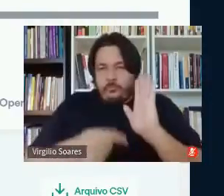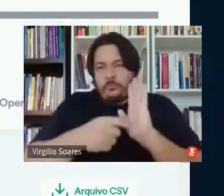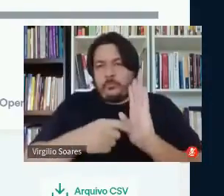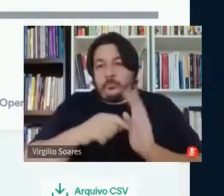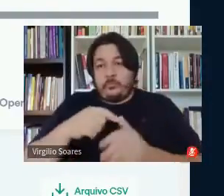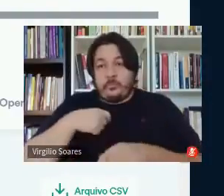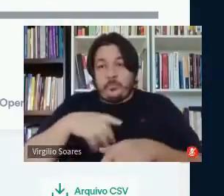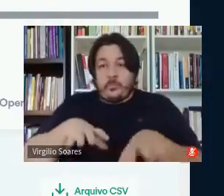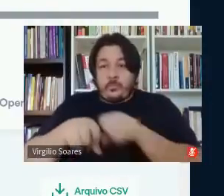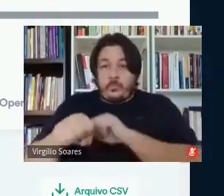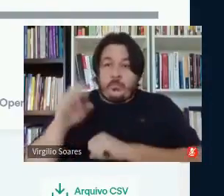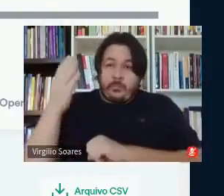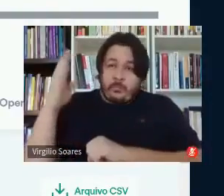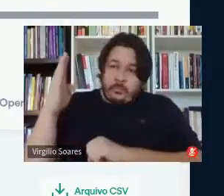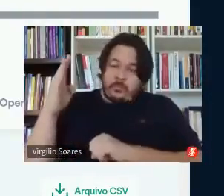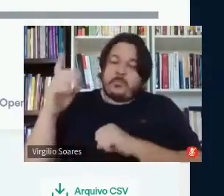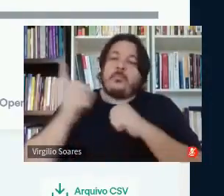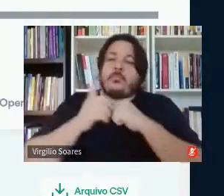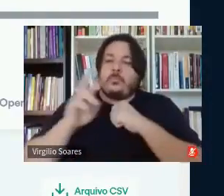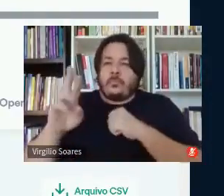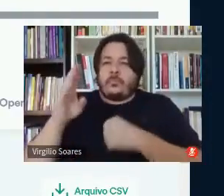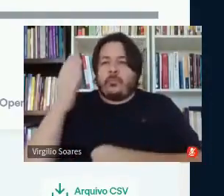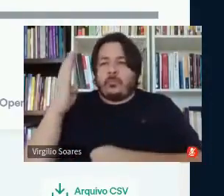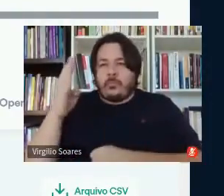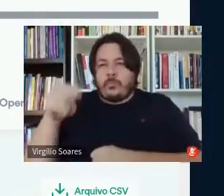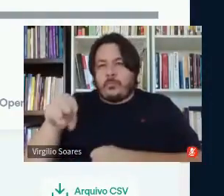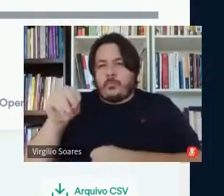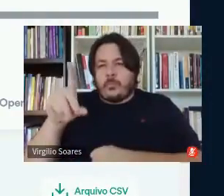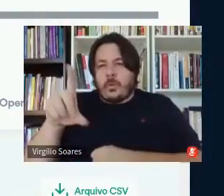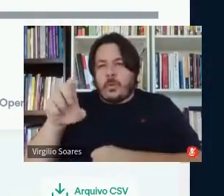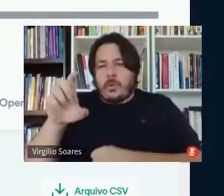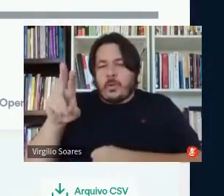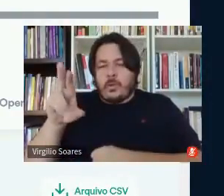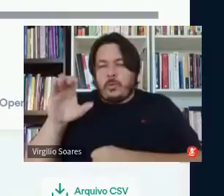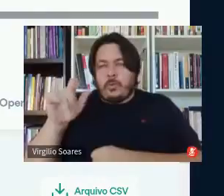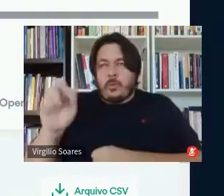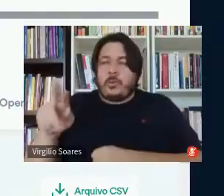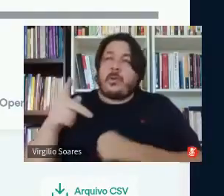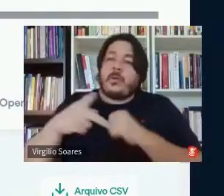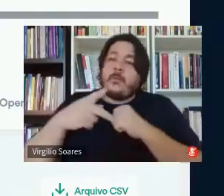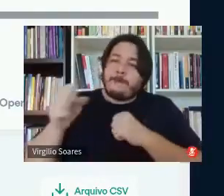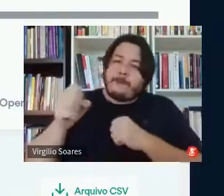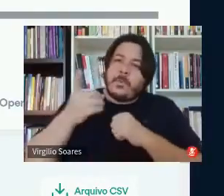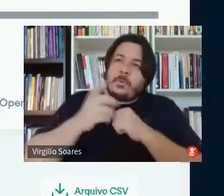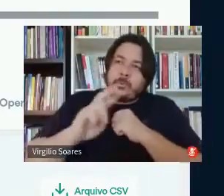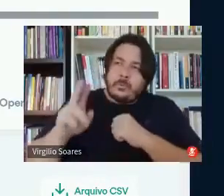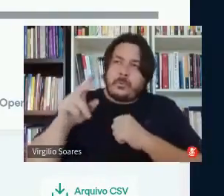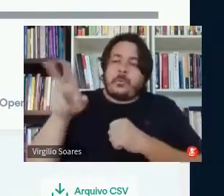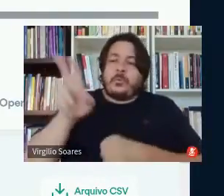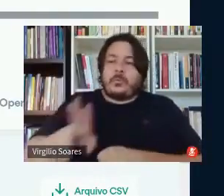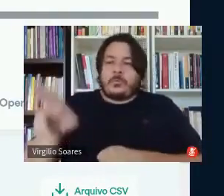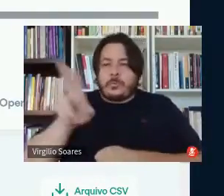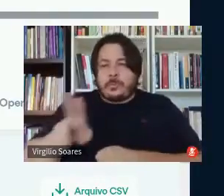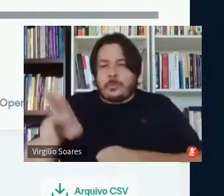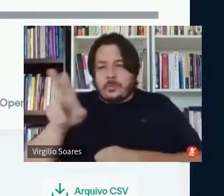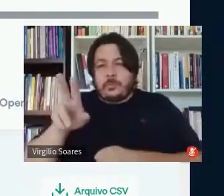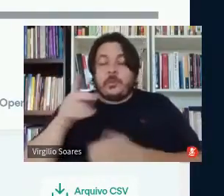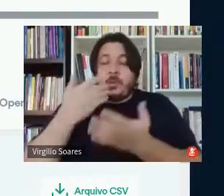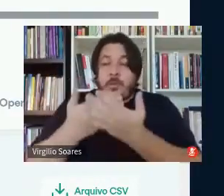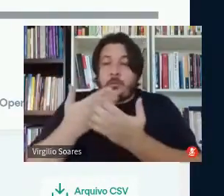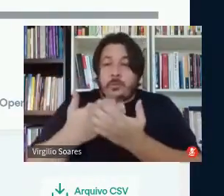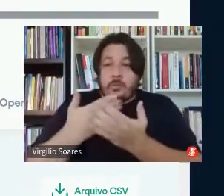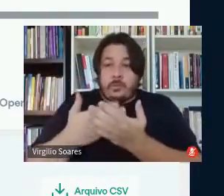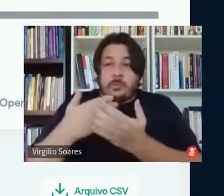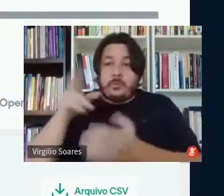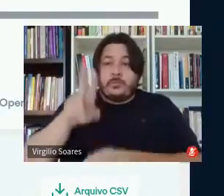tenho doutorado em biologia molecular e pós-doutorado recentemente concluído em educação na Universidade de Lisboa. O que me